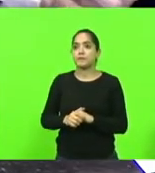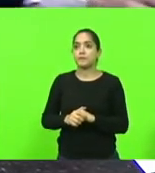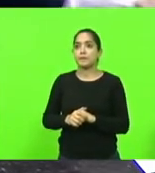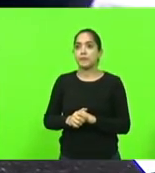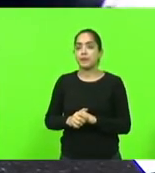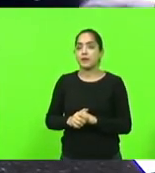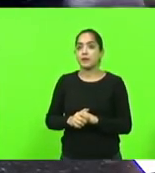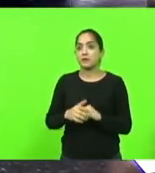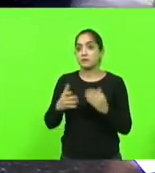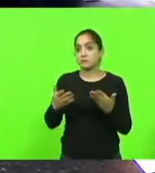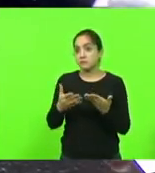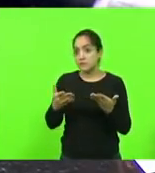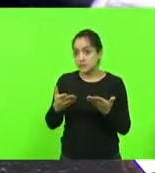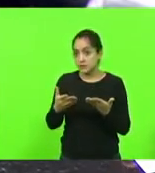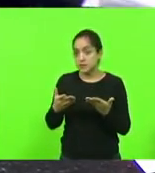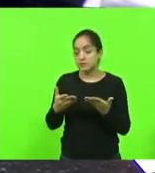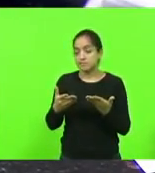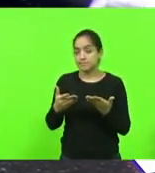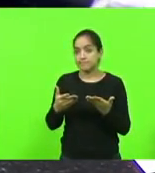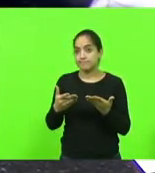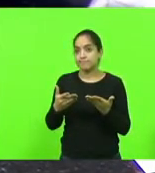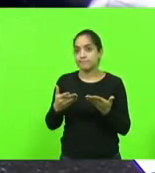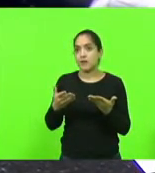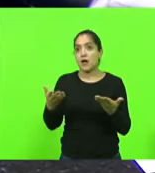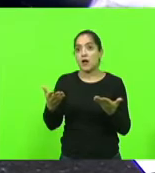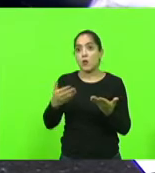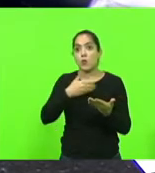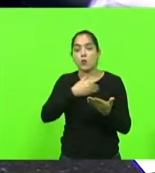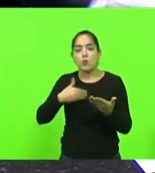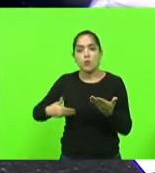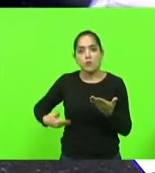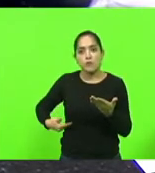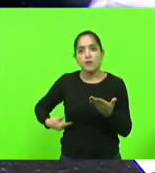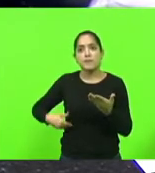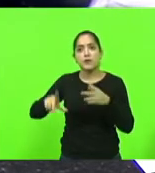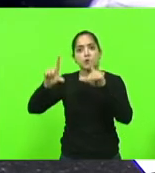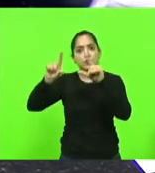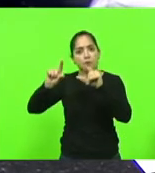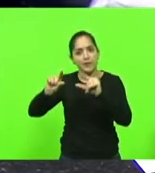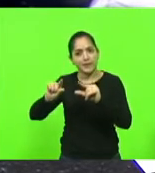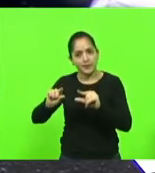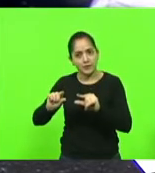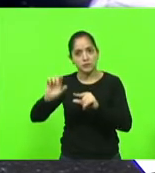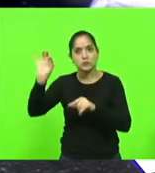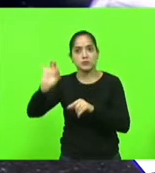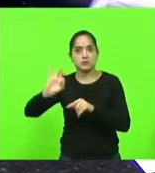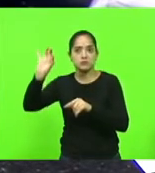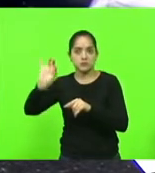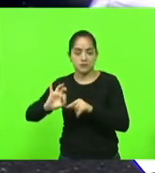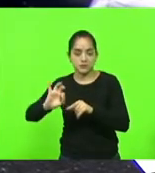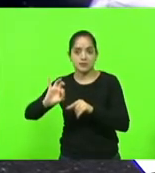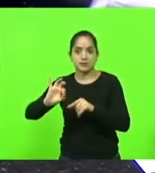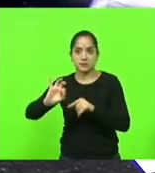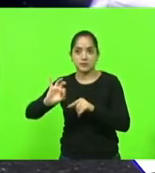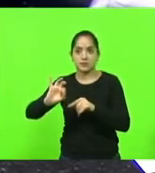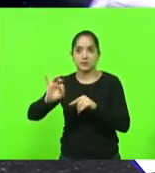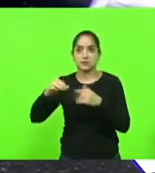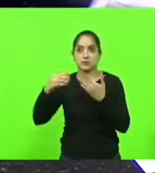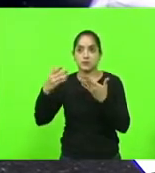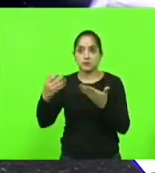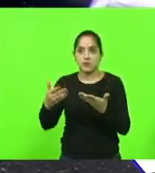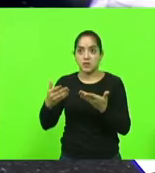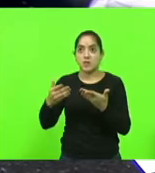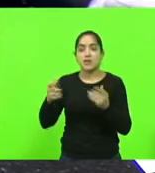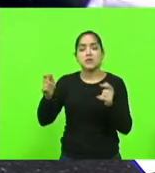obrigado. Será que não faz sentido, então, o governo reduzir as suas alíquotas de forma